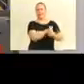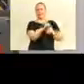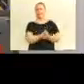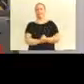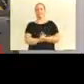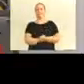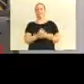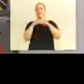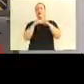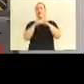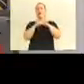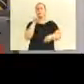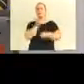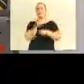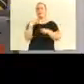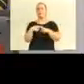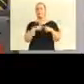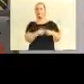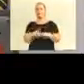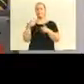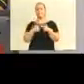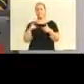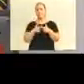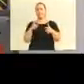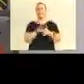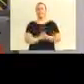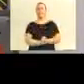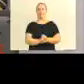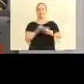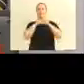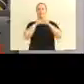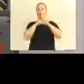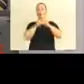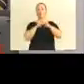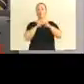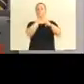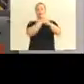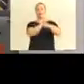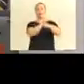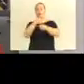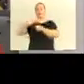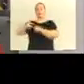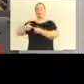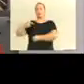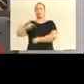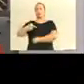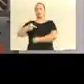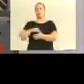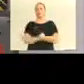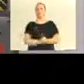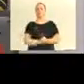problema mecânico, ônibus abastecendo com passageiros dentro do ônibus, leilão de ônibus suspenso pela